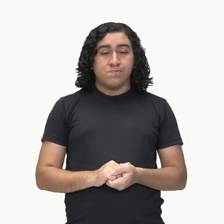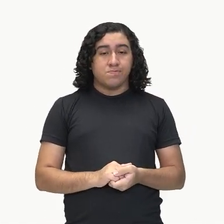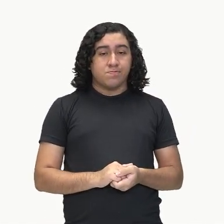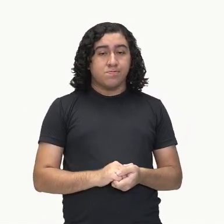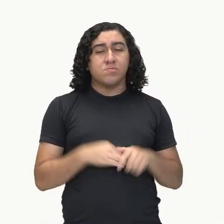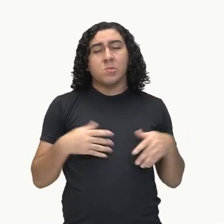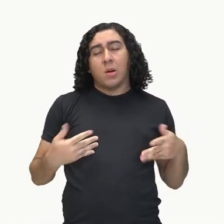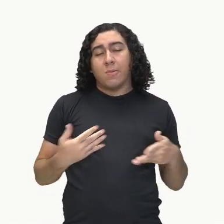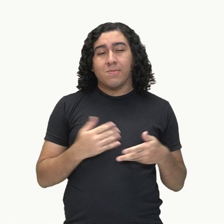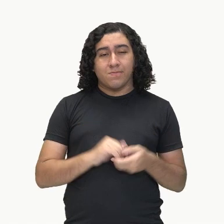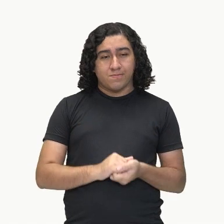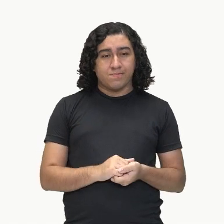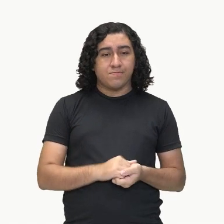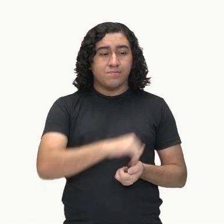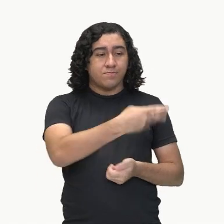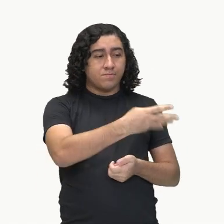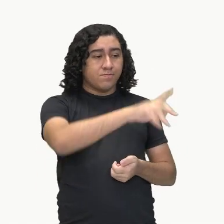quem?